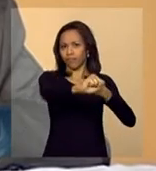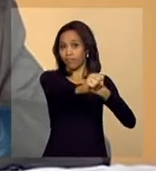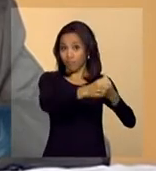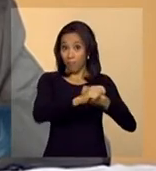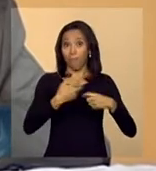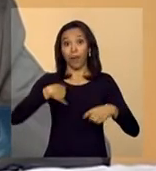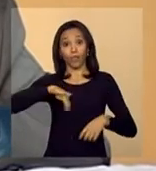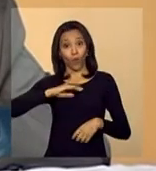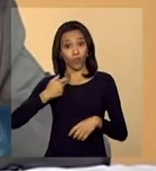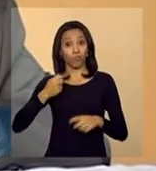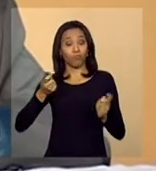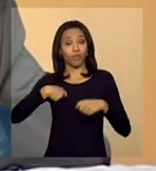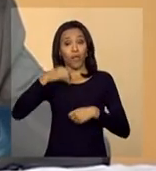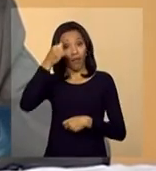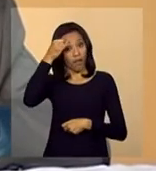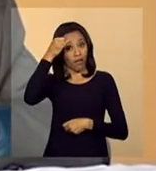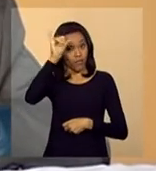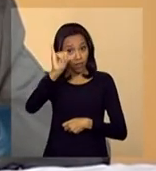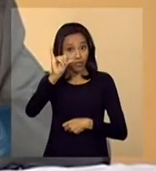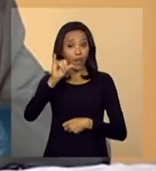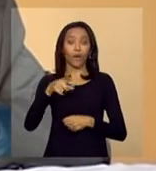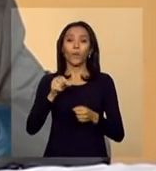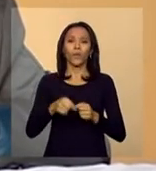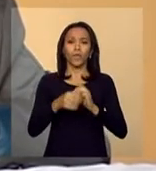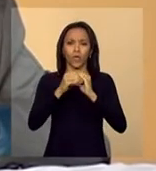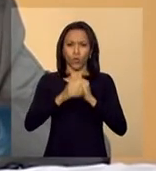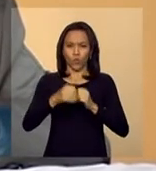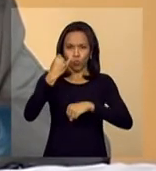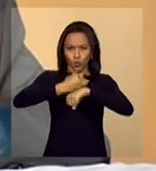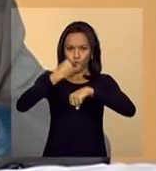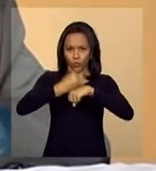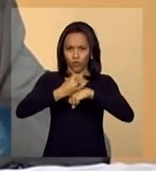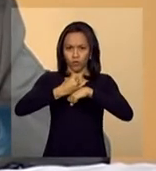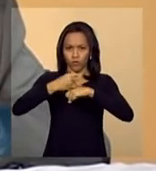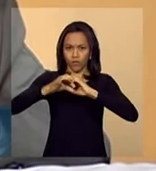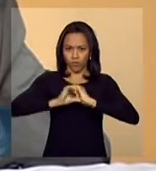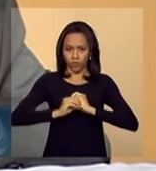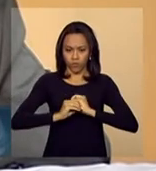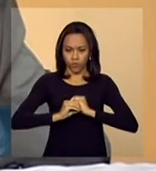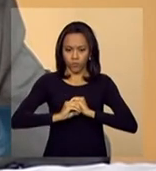evitarmos a passagem dos cabos por essas obras.